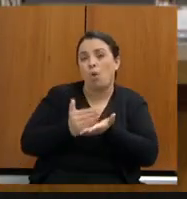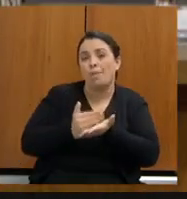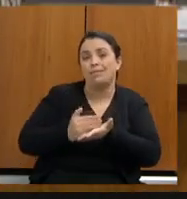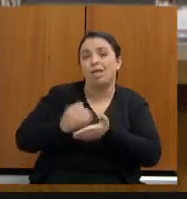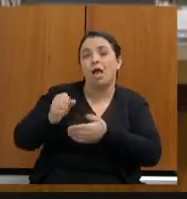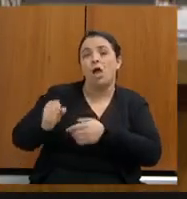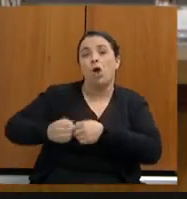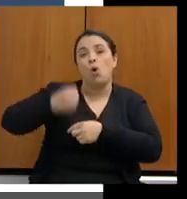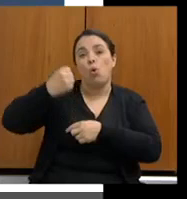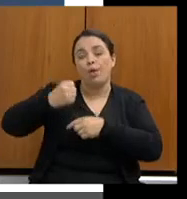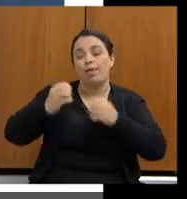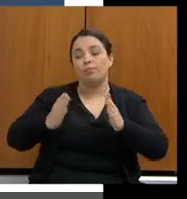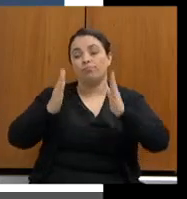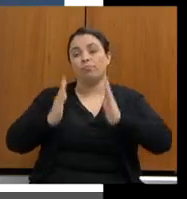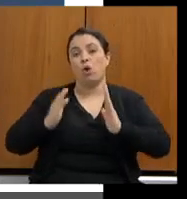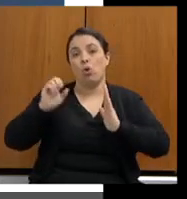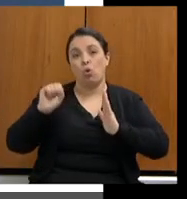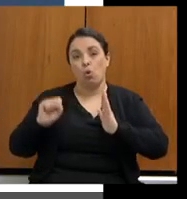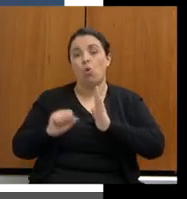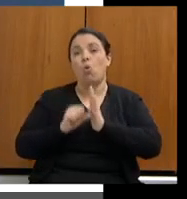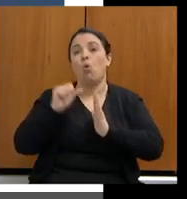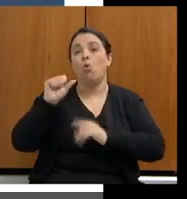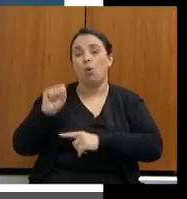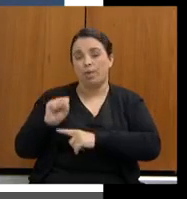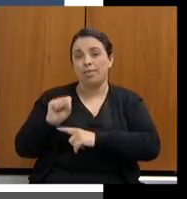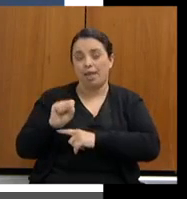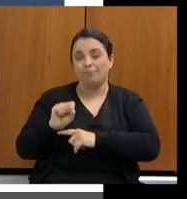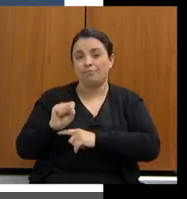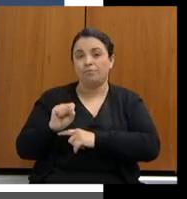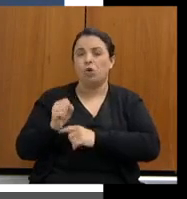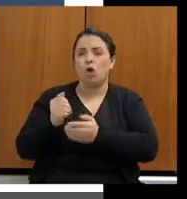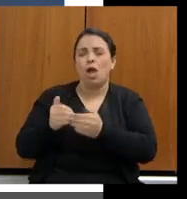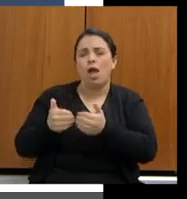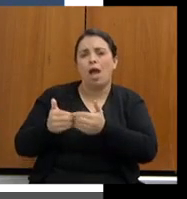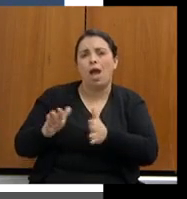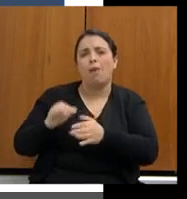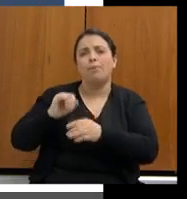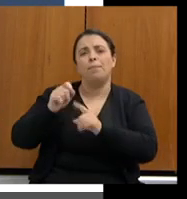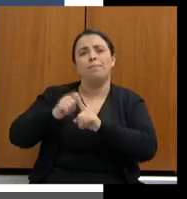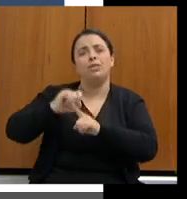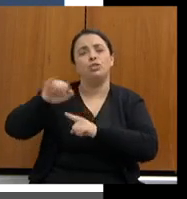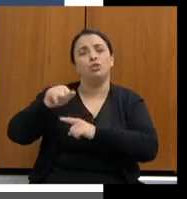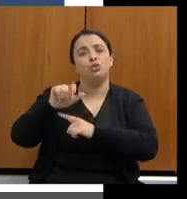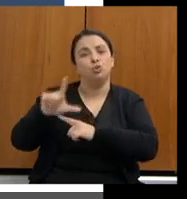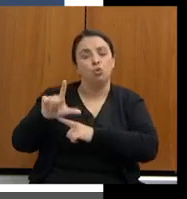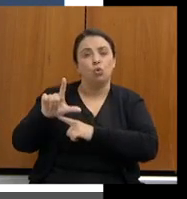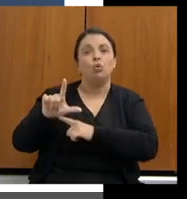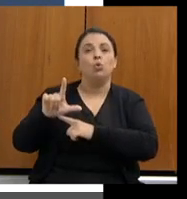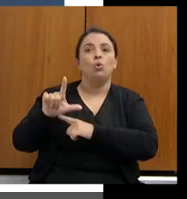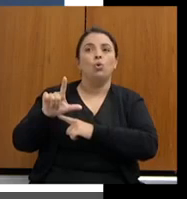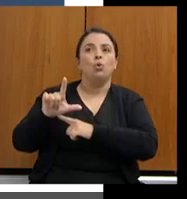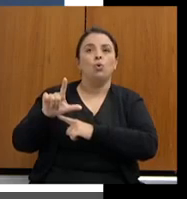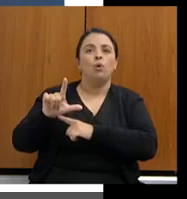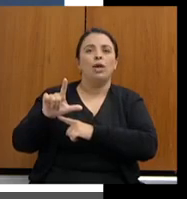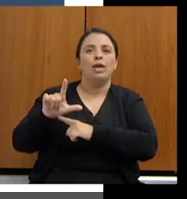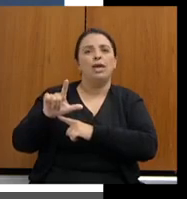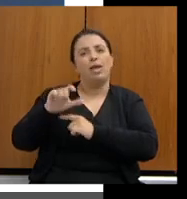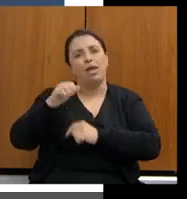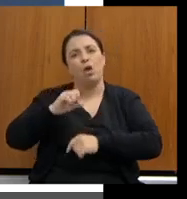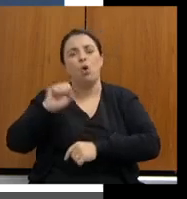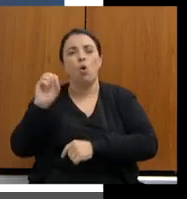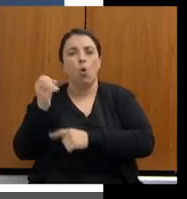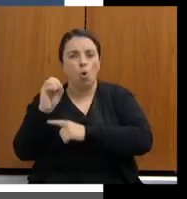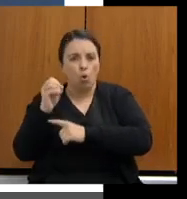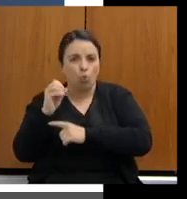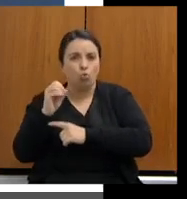implementada no final do mês de julho em uma primeira fase e no final do mês de outubro em uma segunda fase